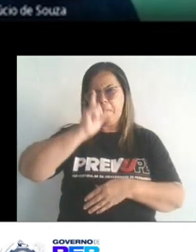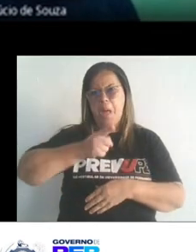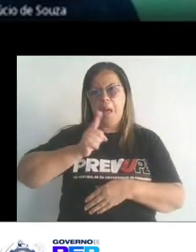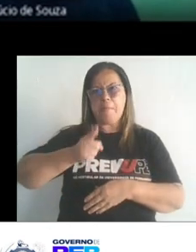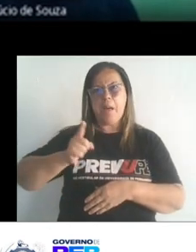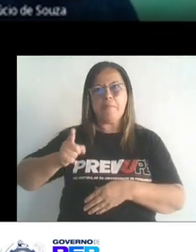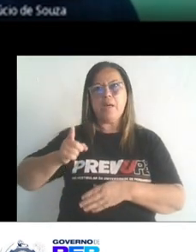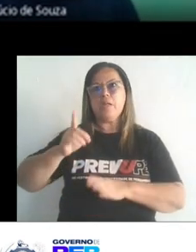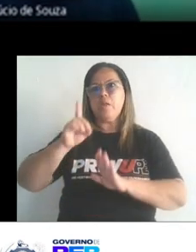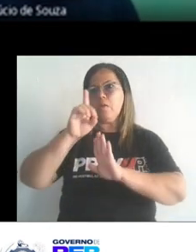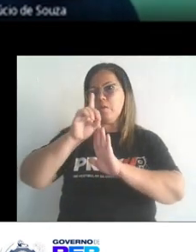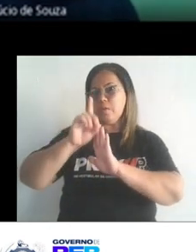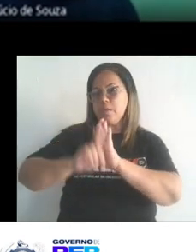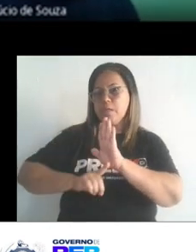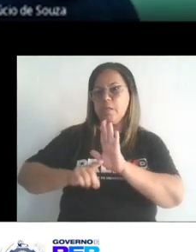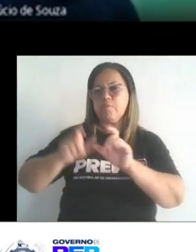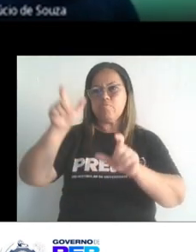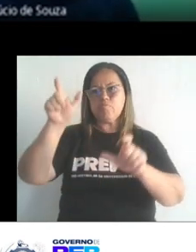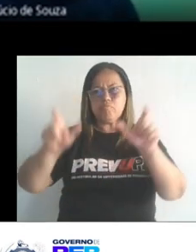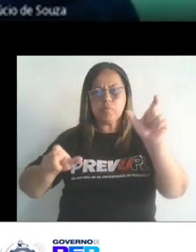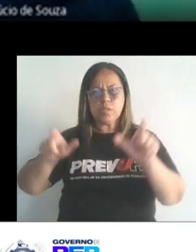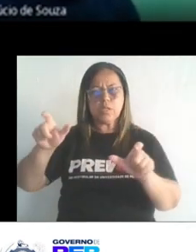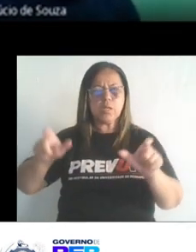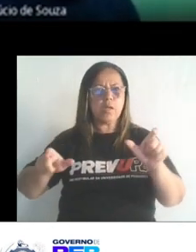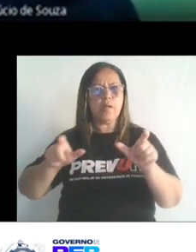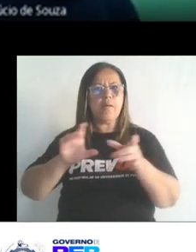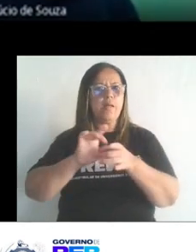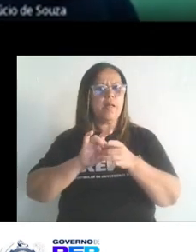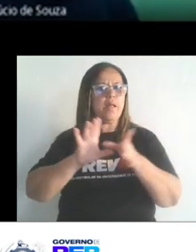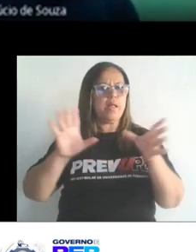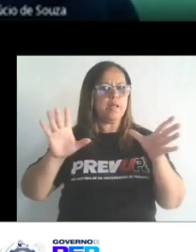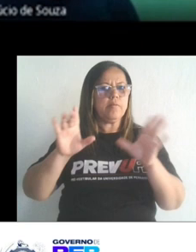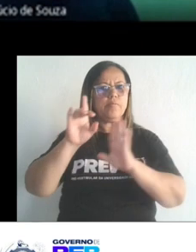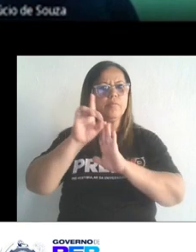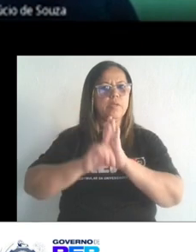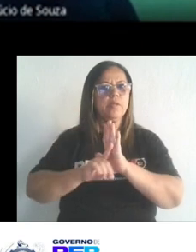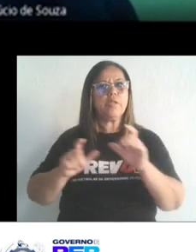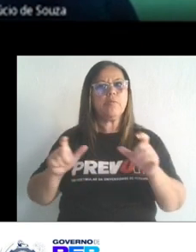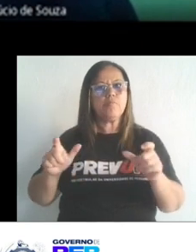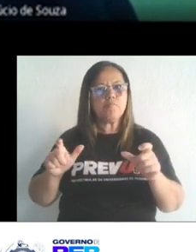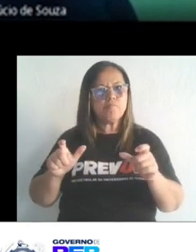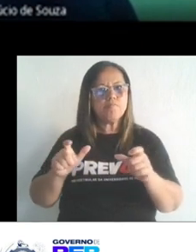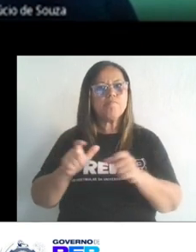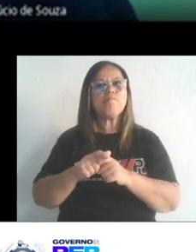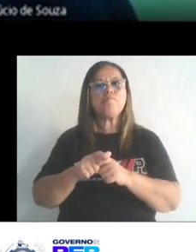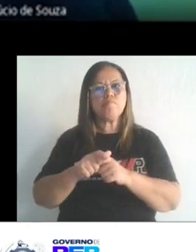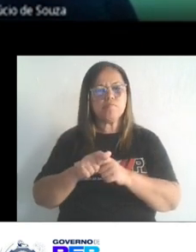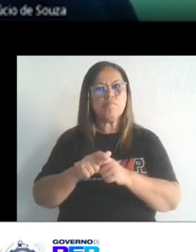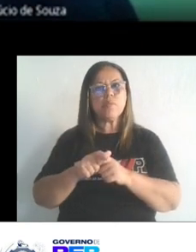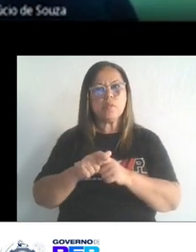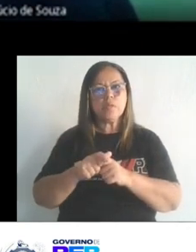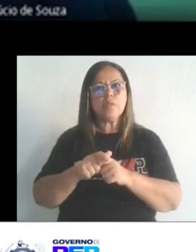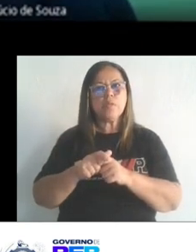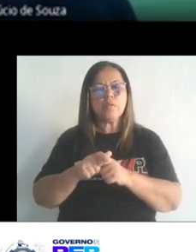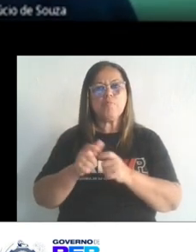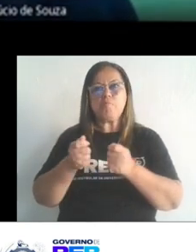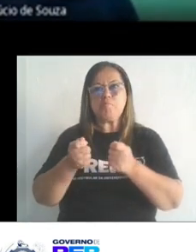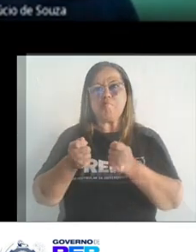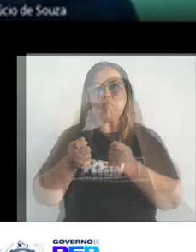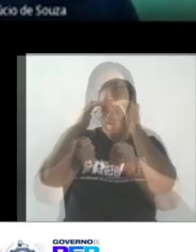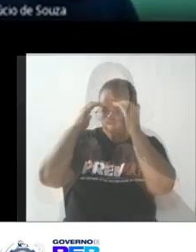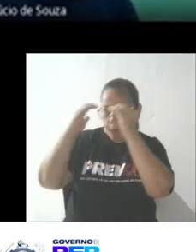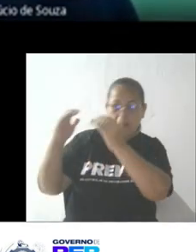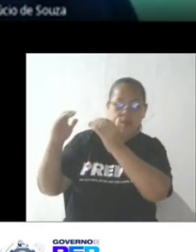liberdades individuais ficam restritos e subordinados ao controle dos governos e em